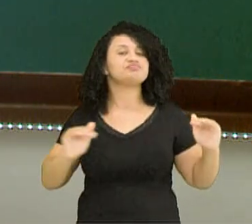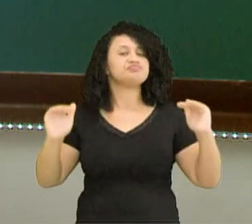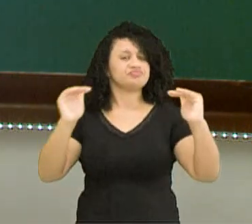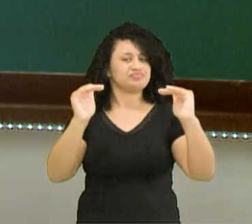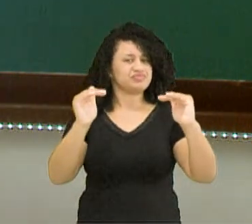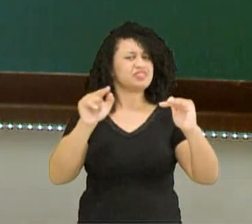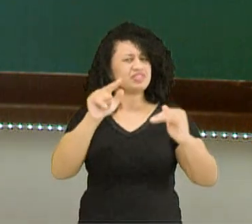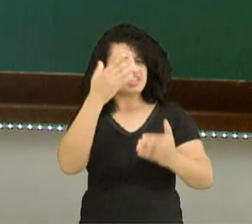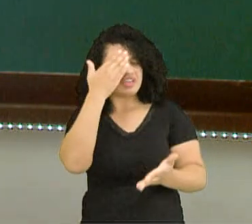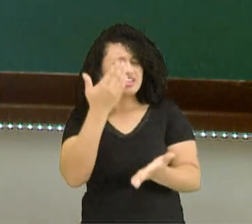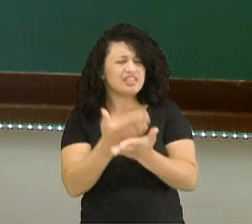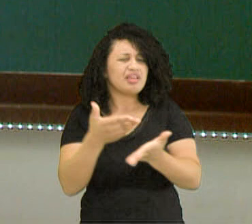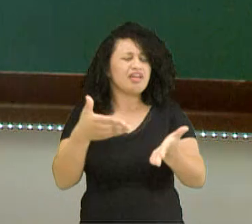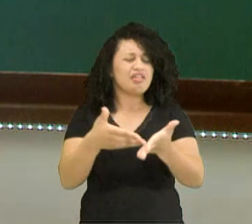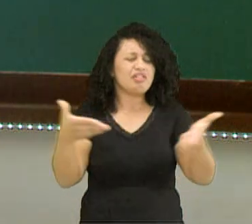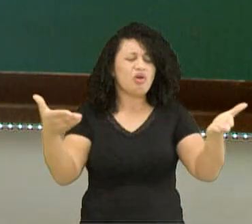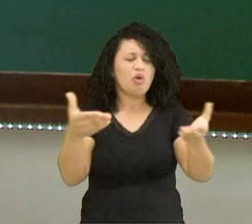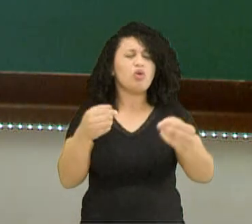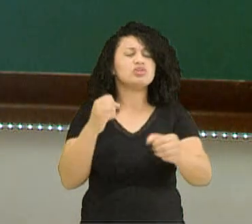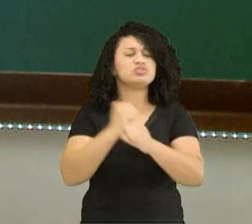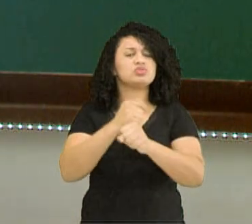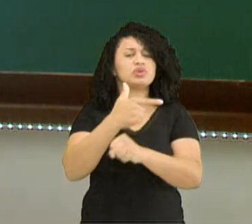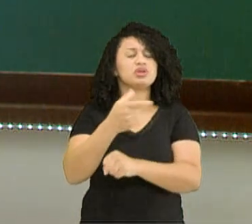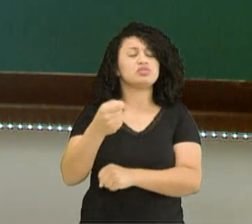ainda hoje, em 2021,